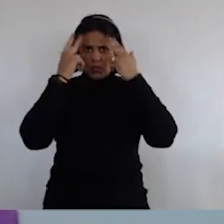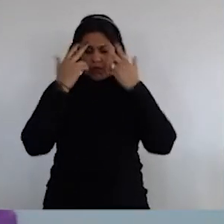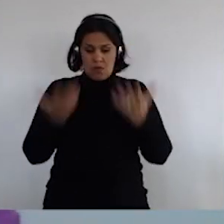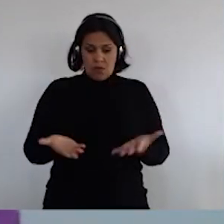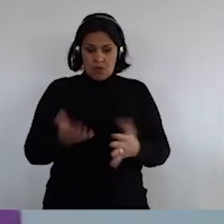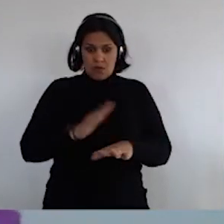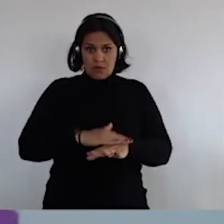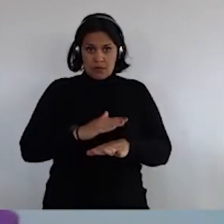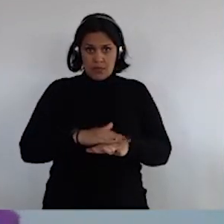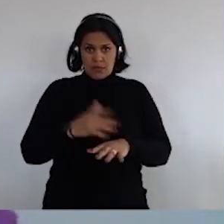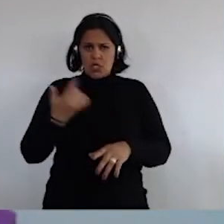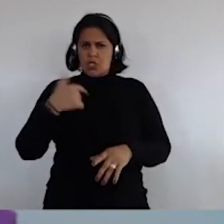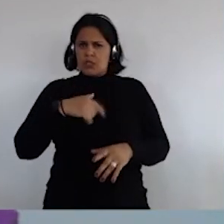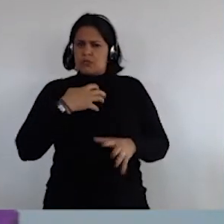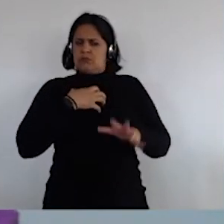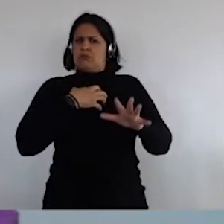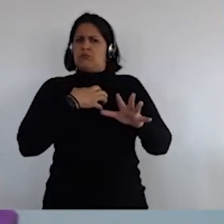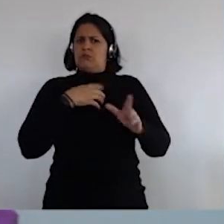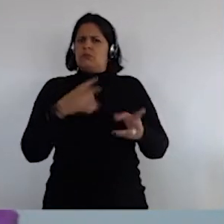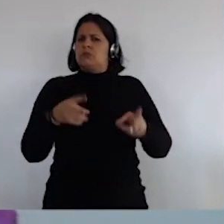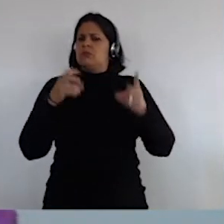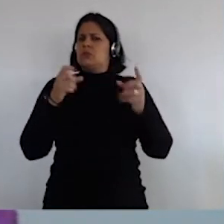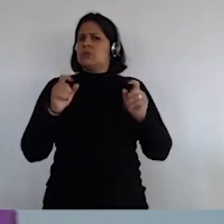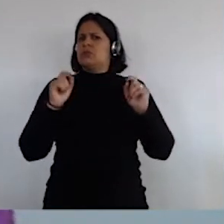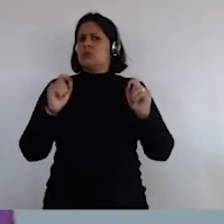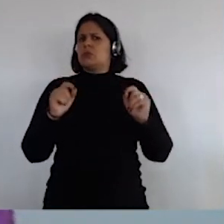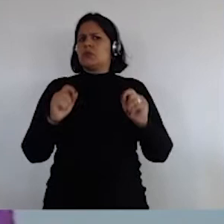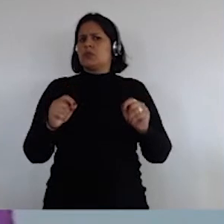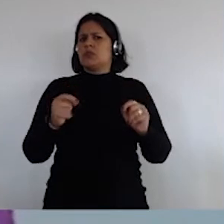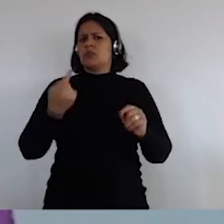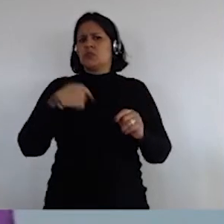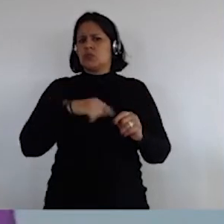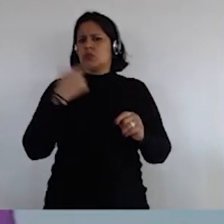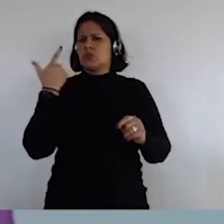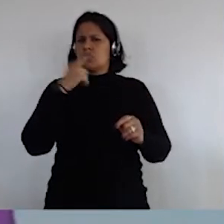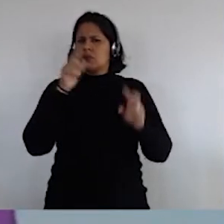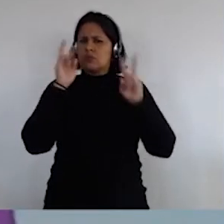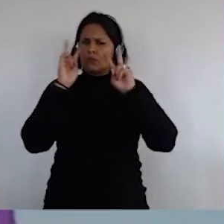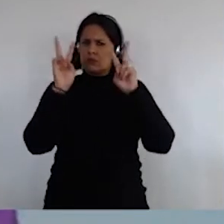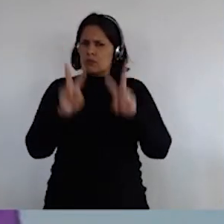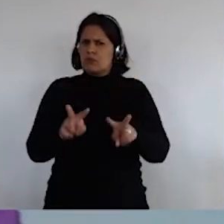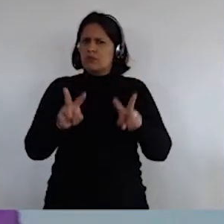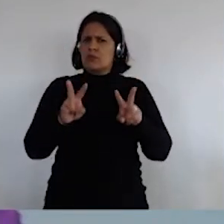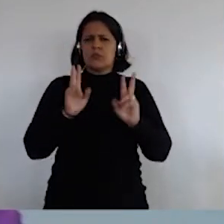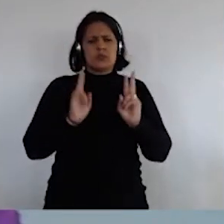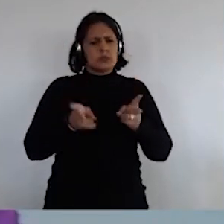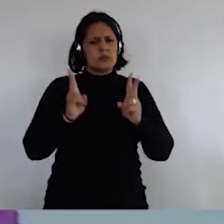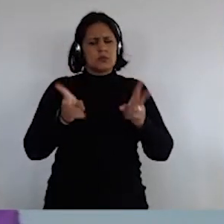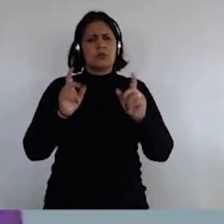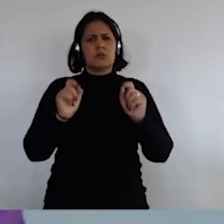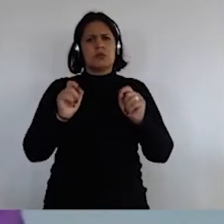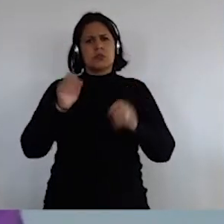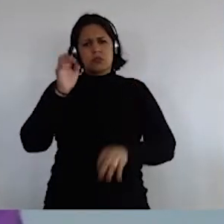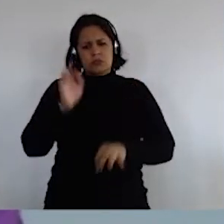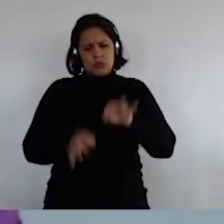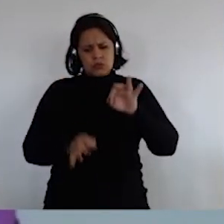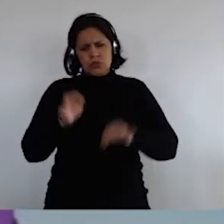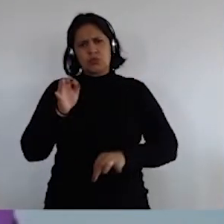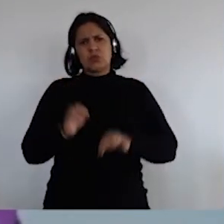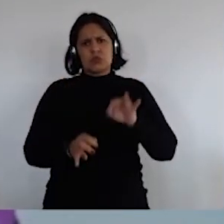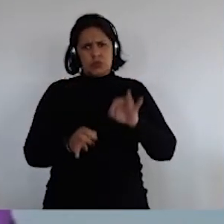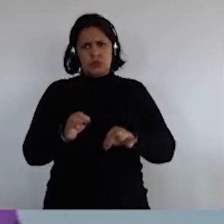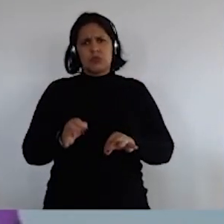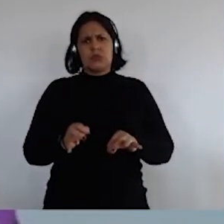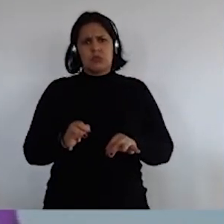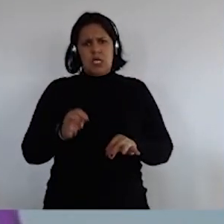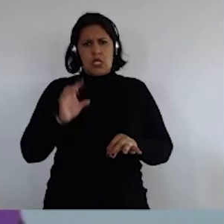nos levado a enxergar de forma cada vez mais concreta que a justiça tem deixado